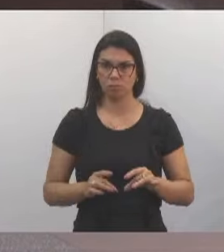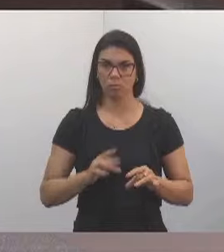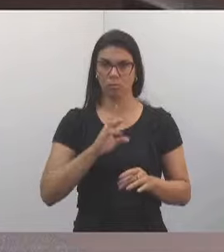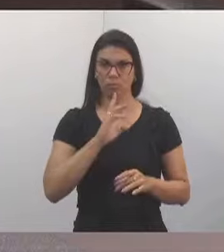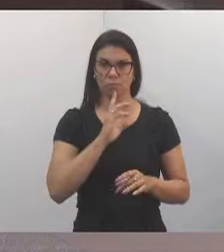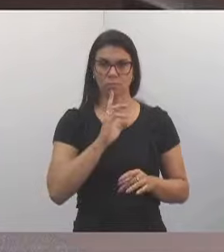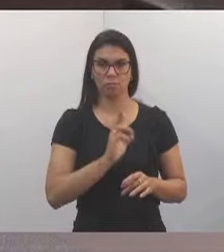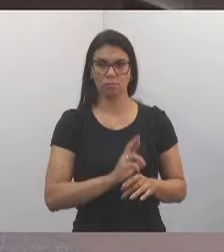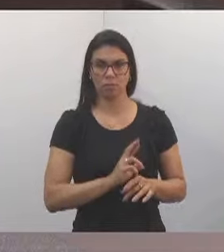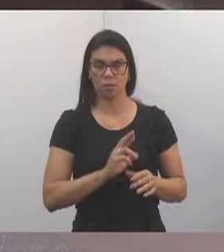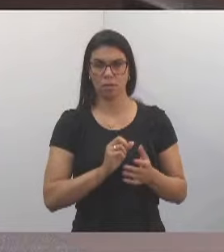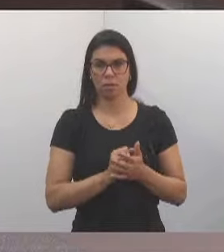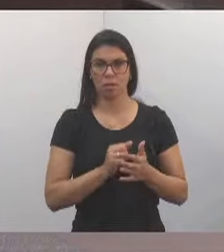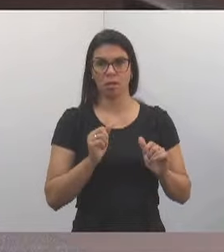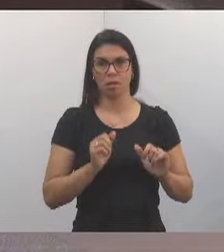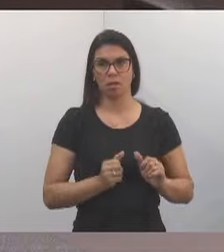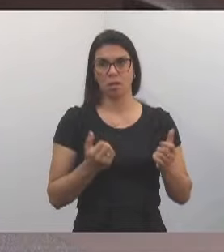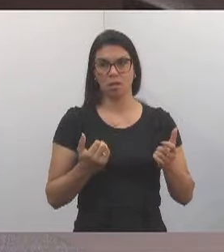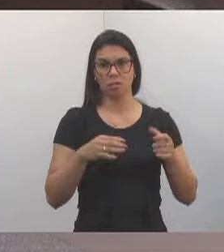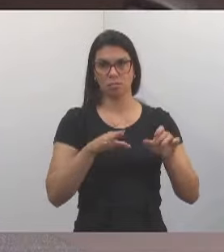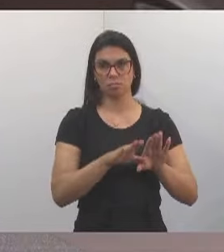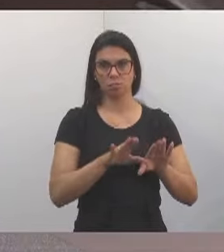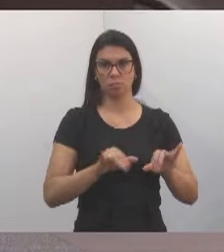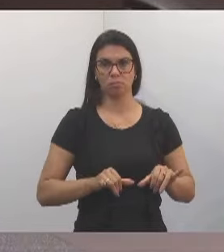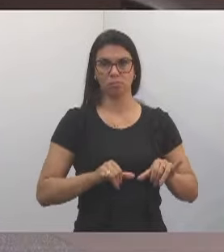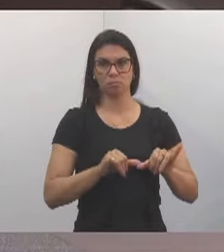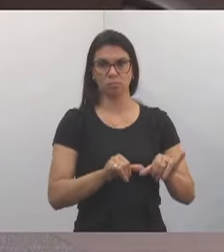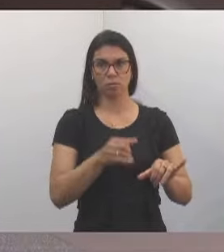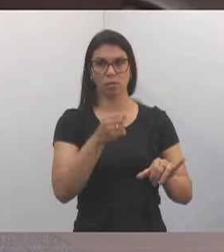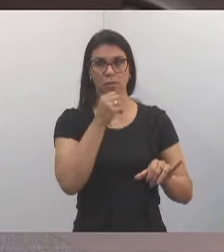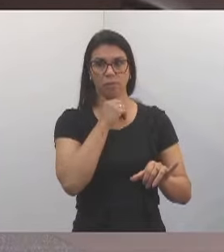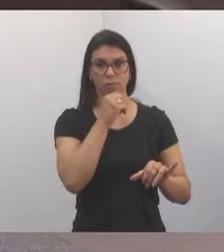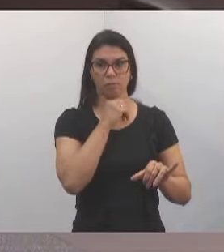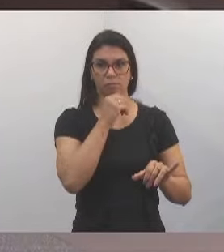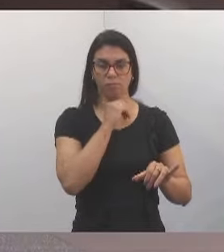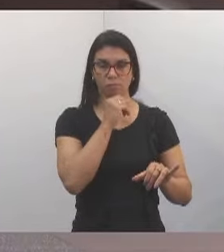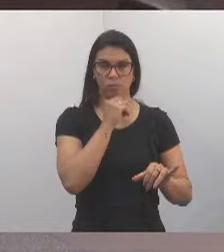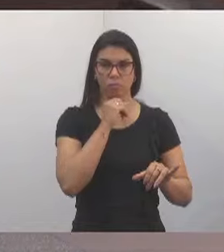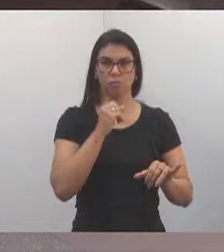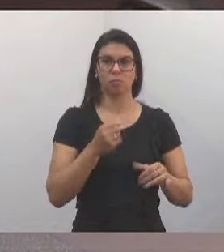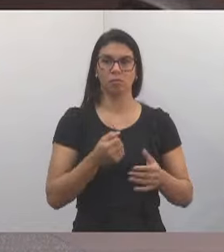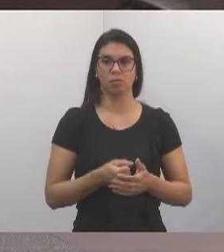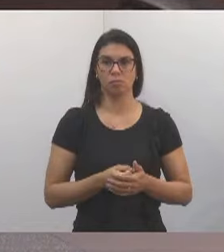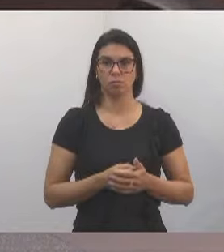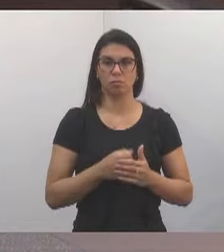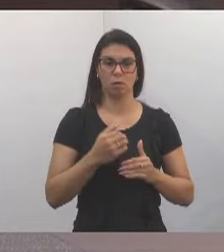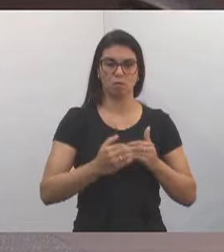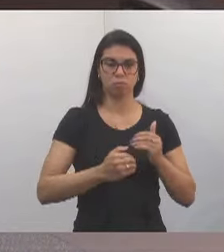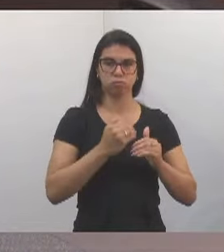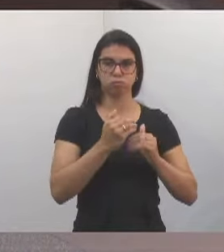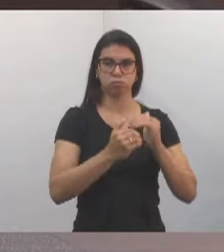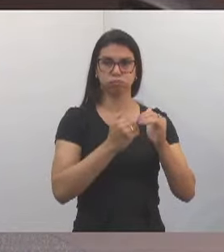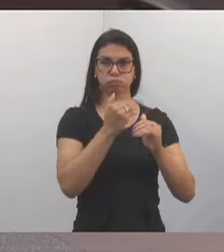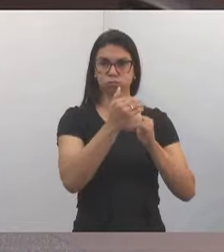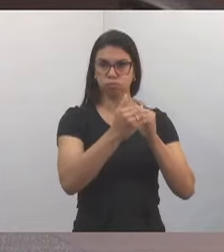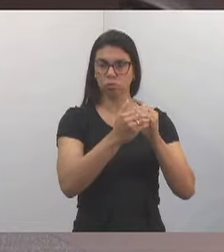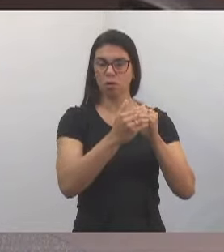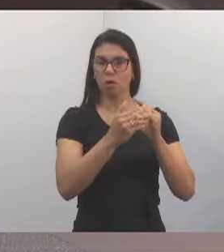porta principal de acesso ao mercado municipal é muito antiga. Padrão de enrolar. É feito de